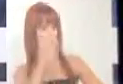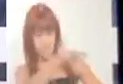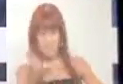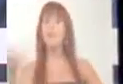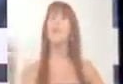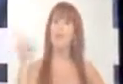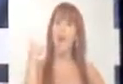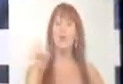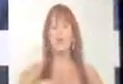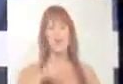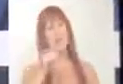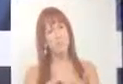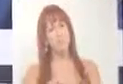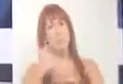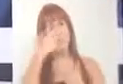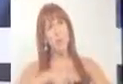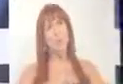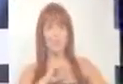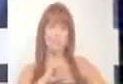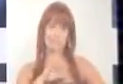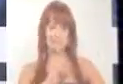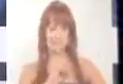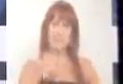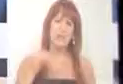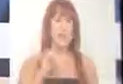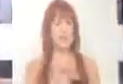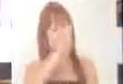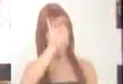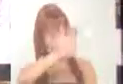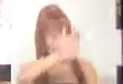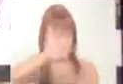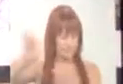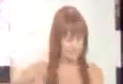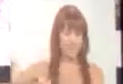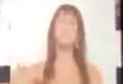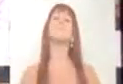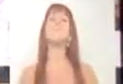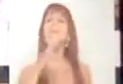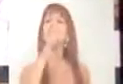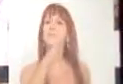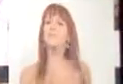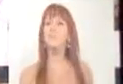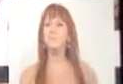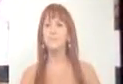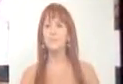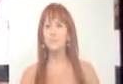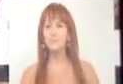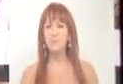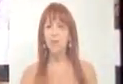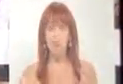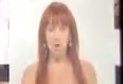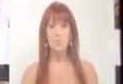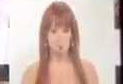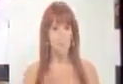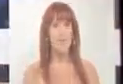conhecimento. Claro que é um empobrecimento pessoal no plano financeiro, mas isso é uma outra questão. E dizer-lhe que